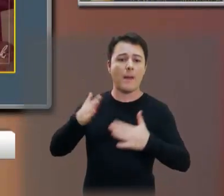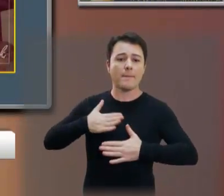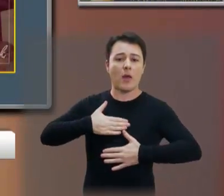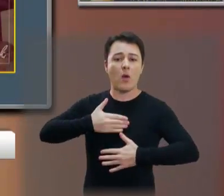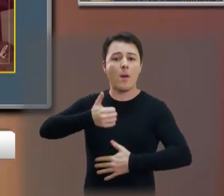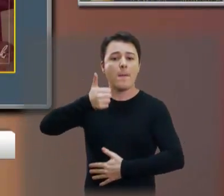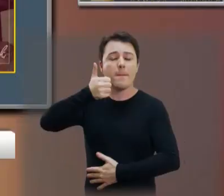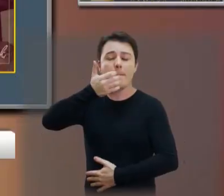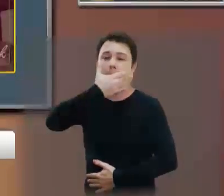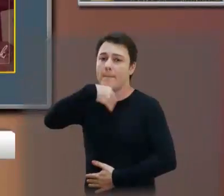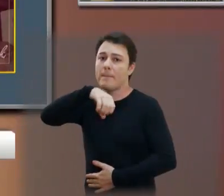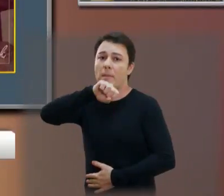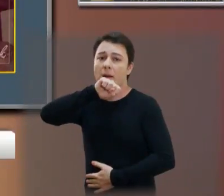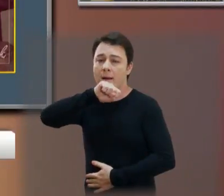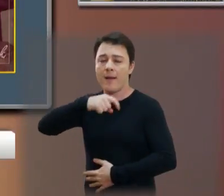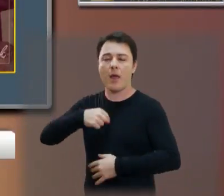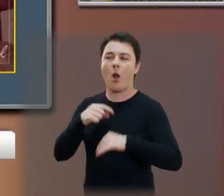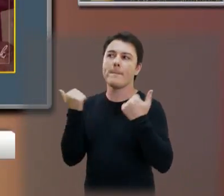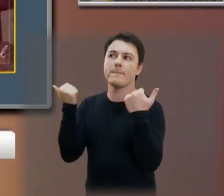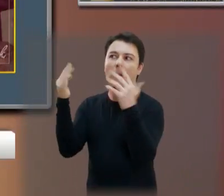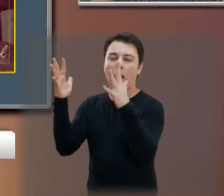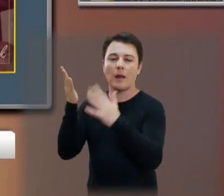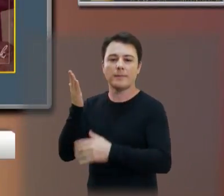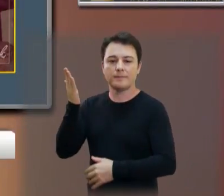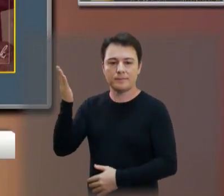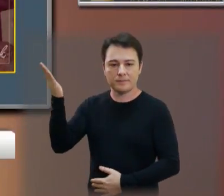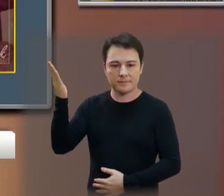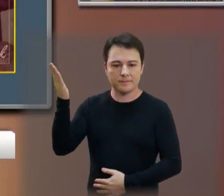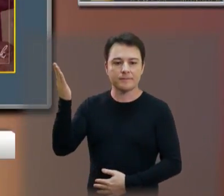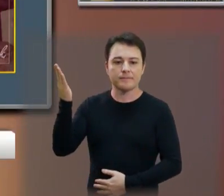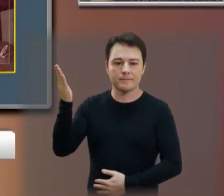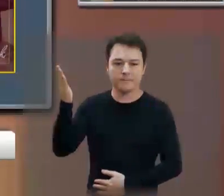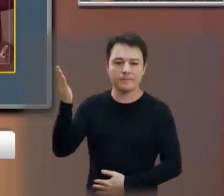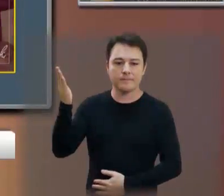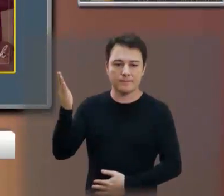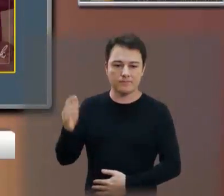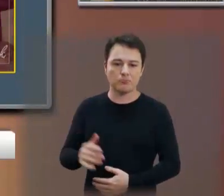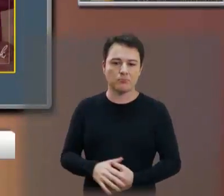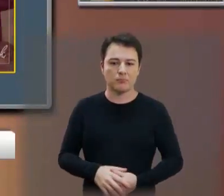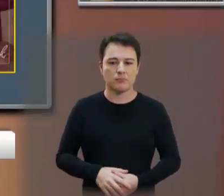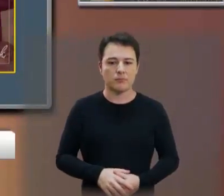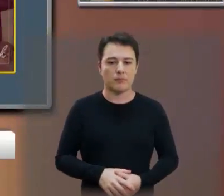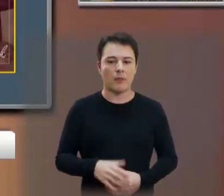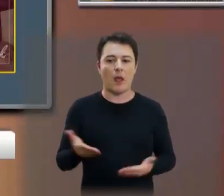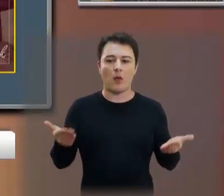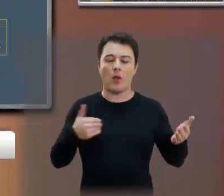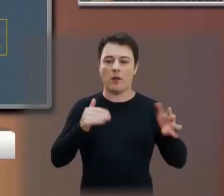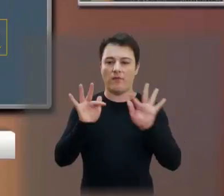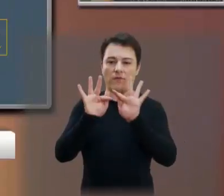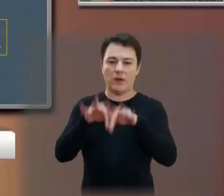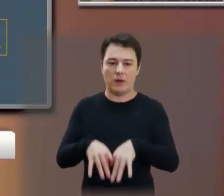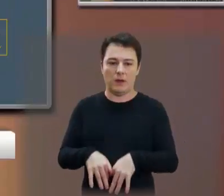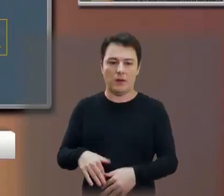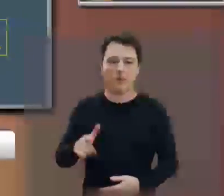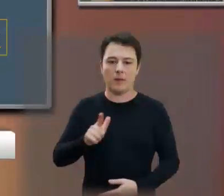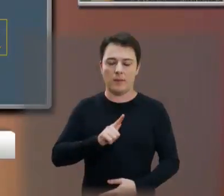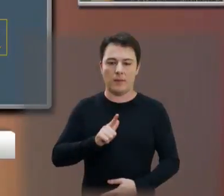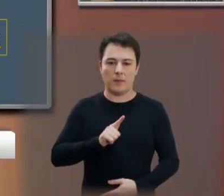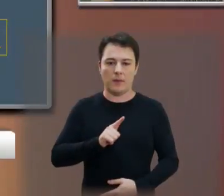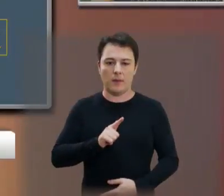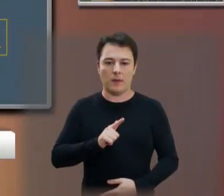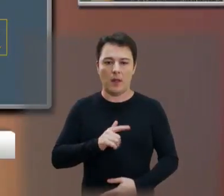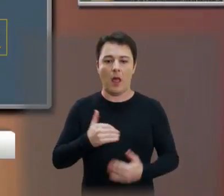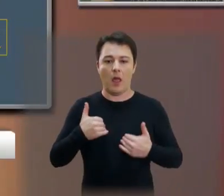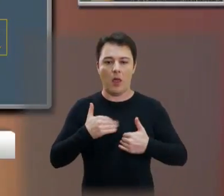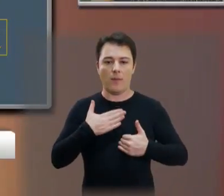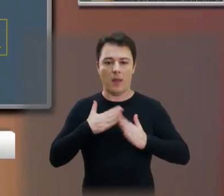que eu fiz há algum tempo atrás, né? Paulo Elias Antônio, e finalizando então, eu e